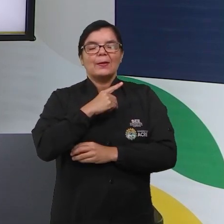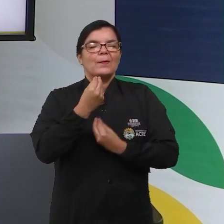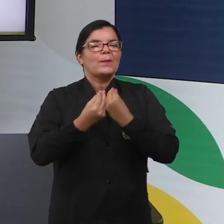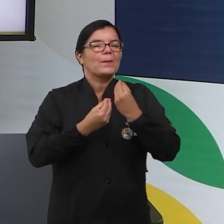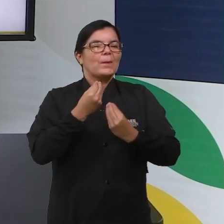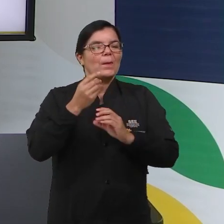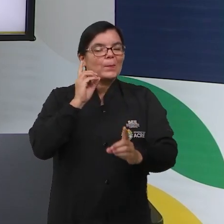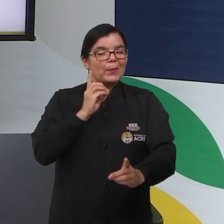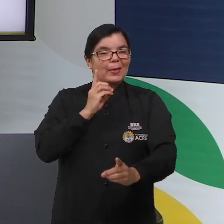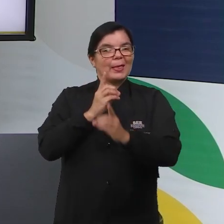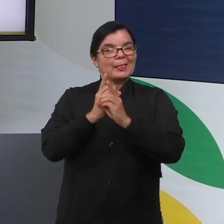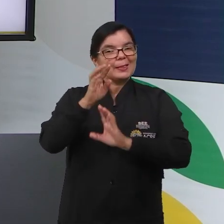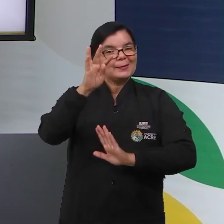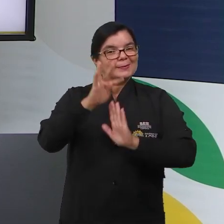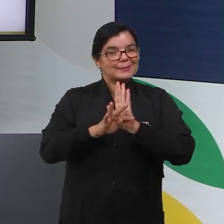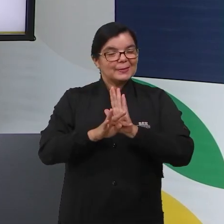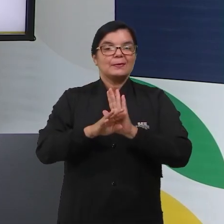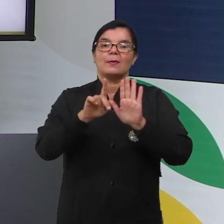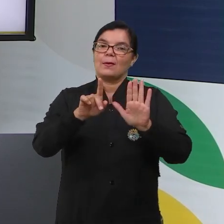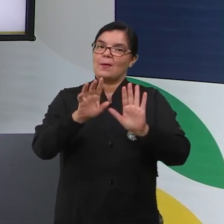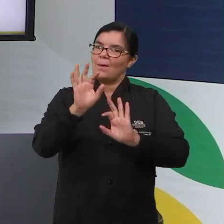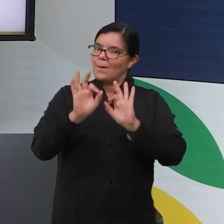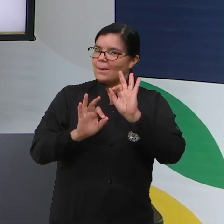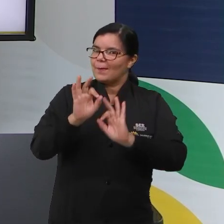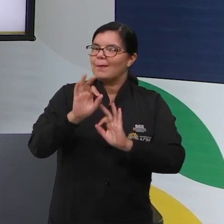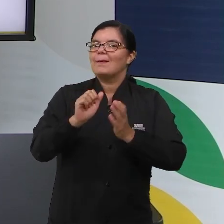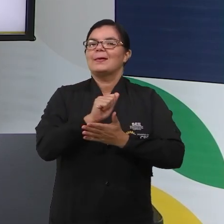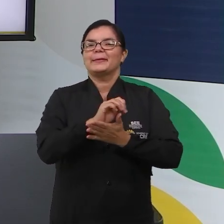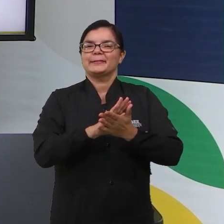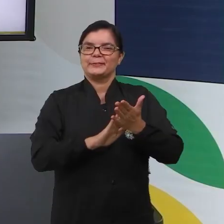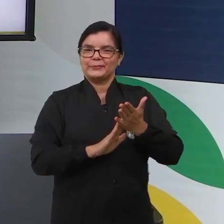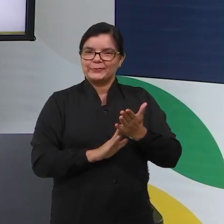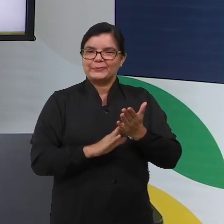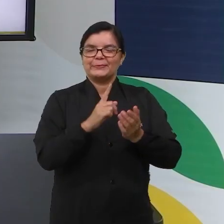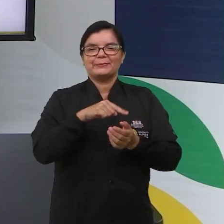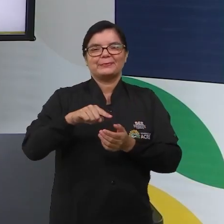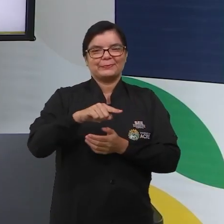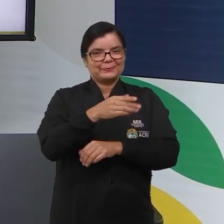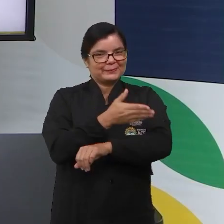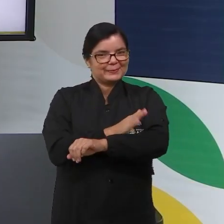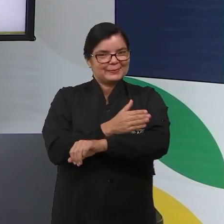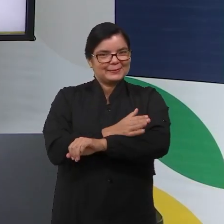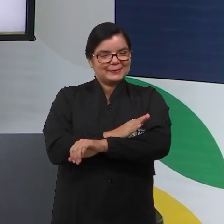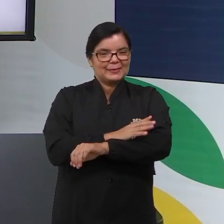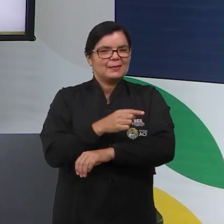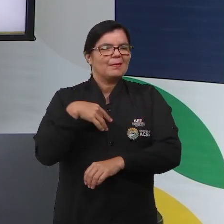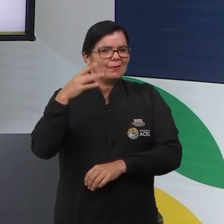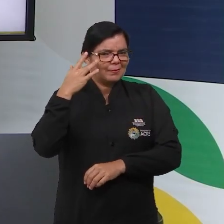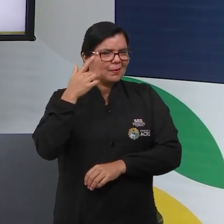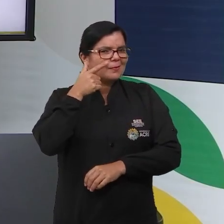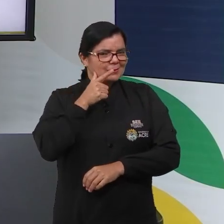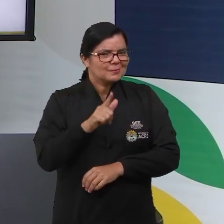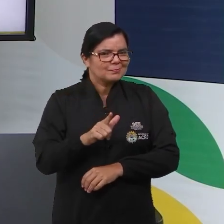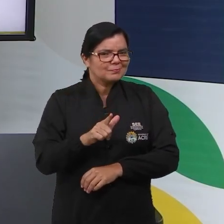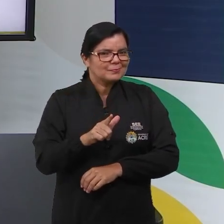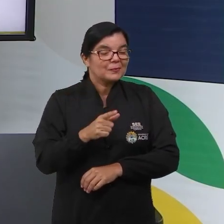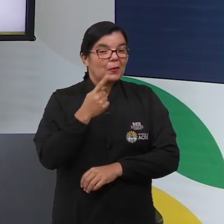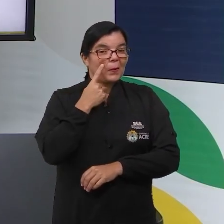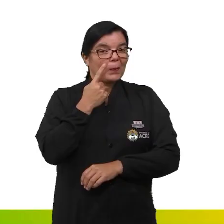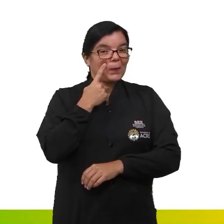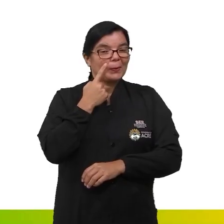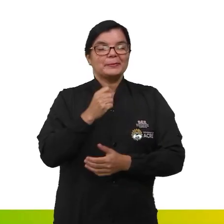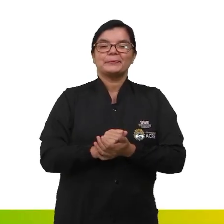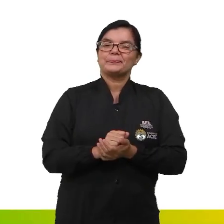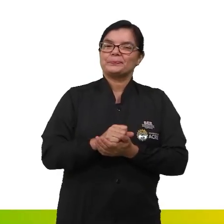como identificar isso num texto, eu preparei uma atividade aí para a gente exercitar. Será que você vai conseguir? Olha só,